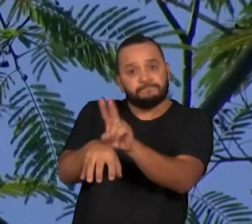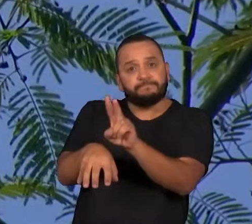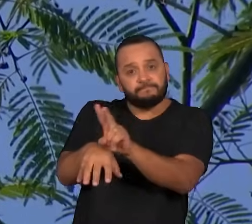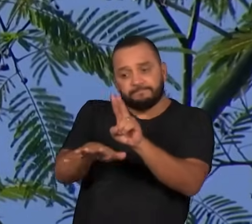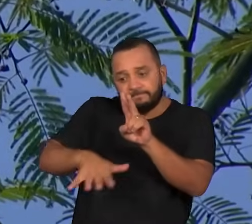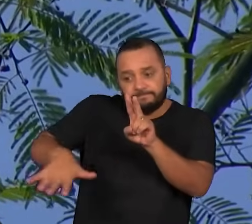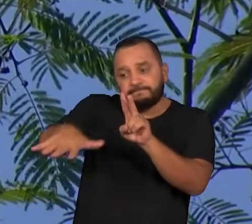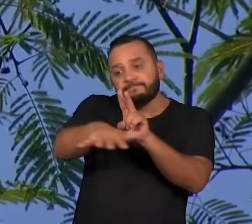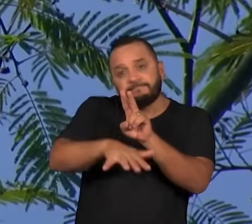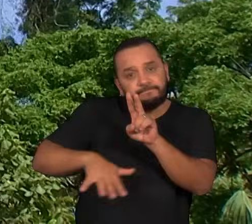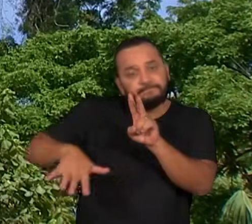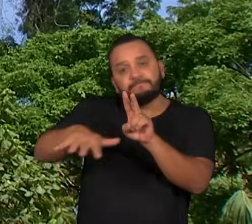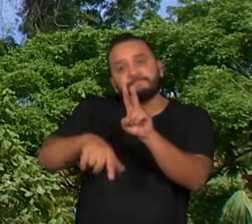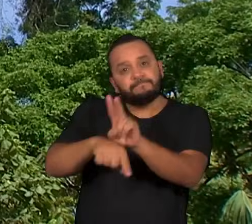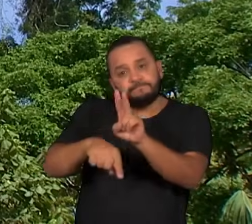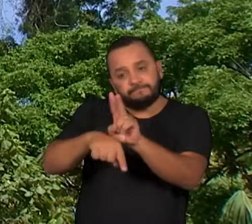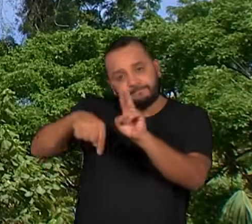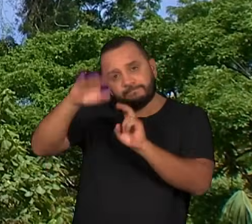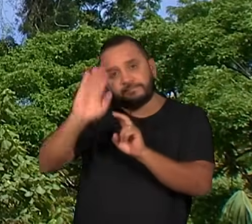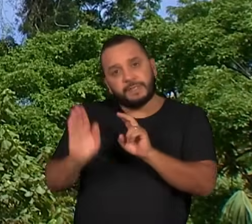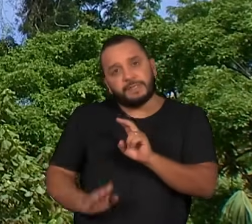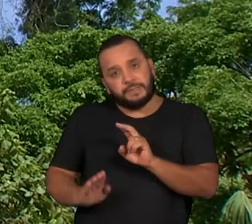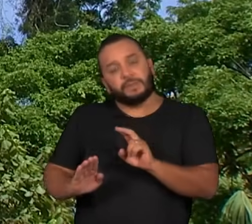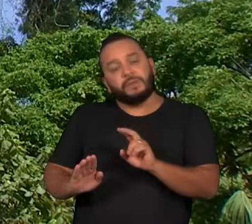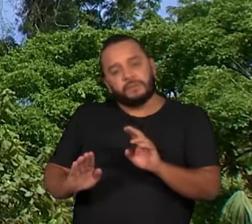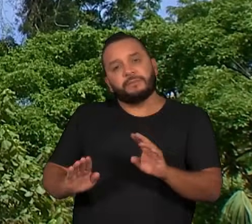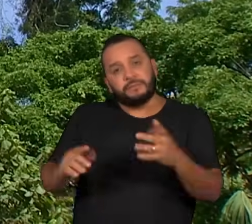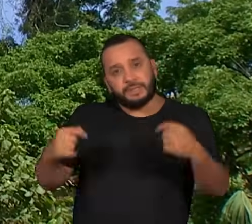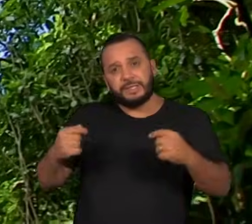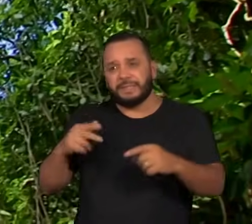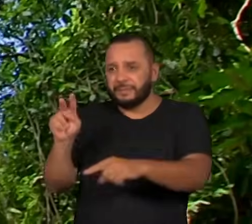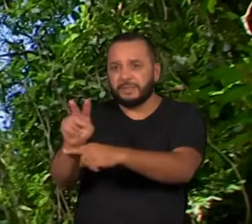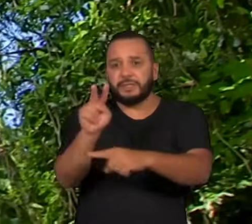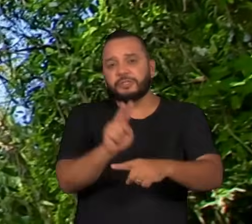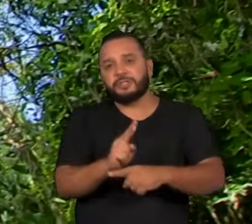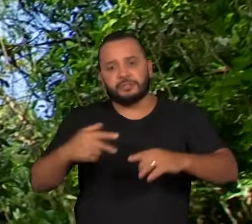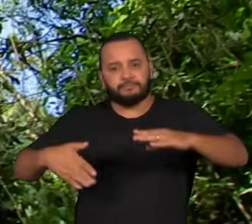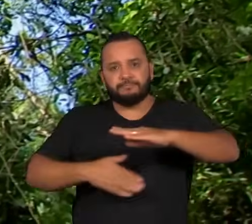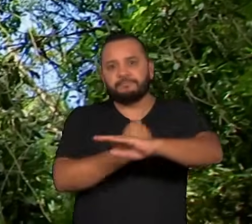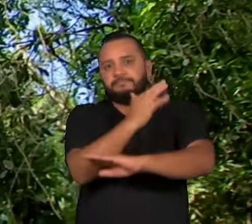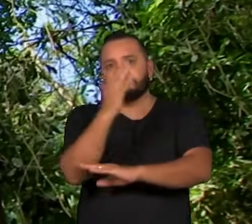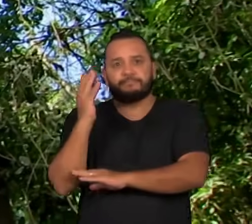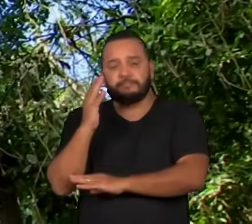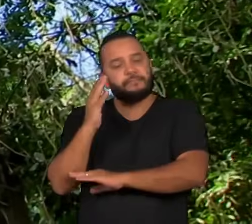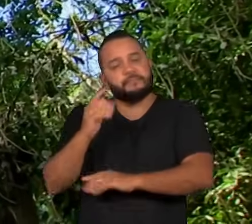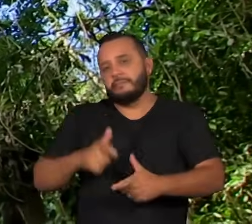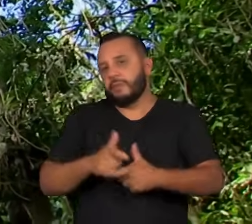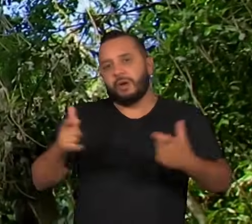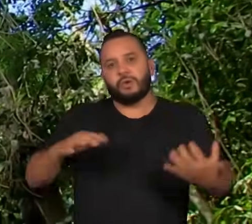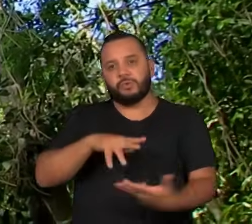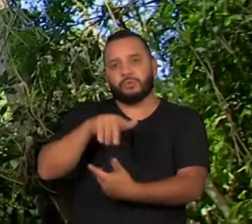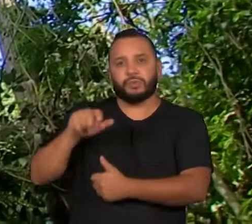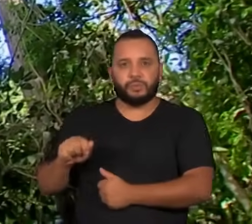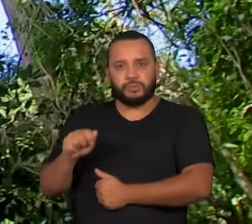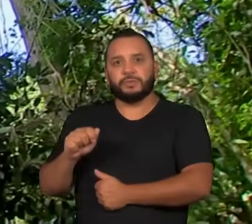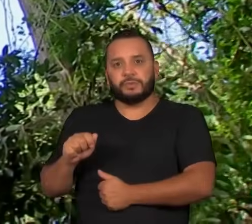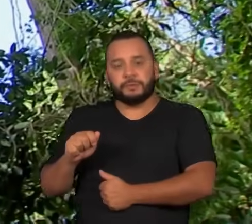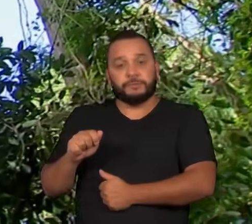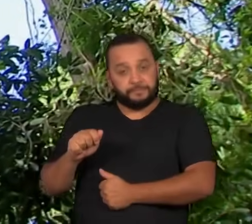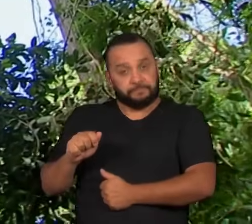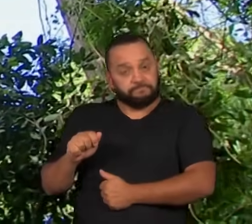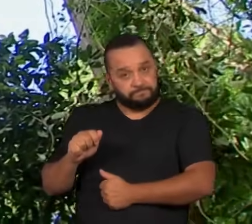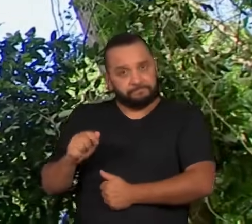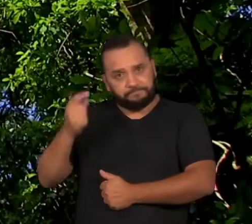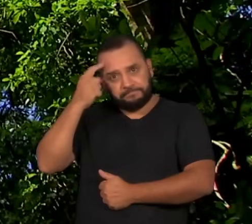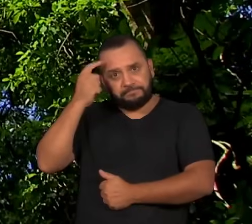Brasil. Áreas criadas para proteger a maior biodiversidade do planeta, em todos os biomas.